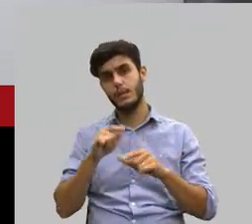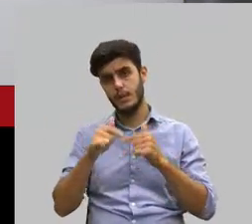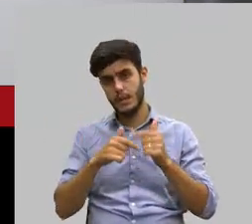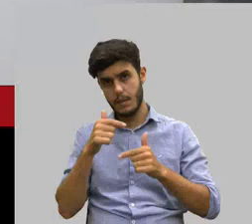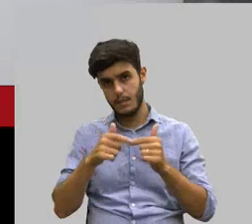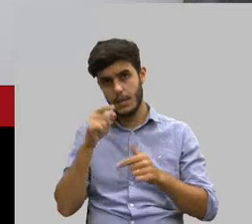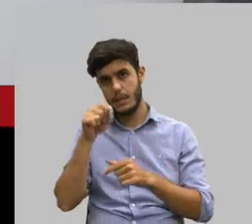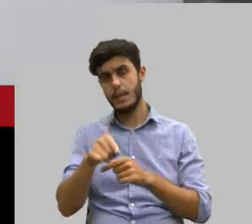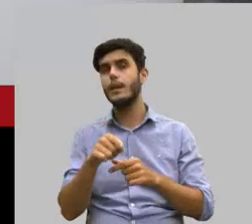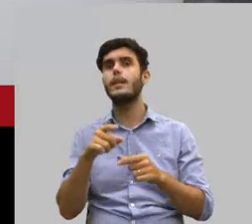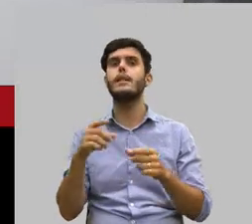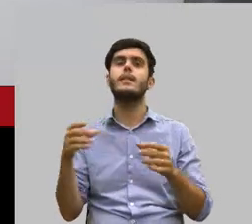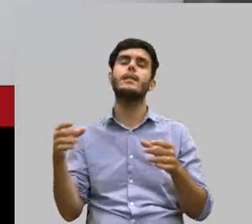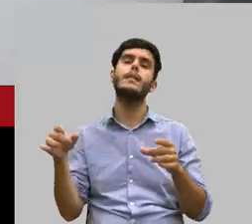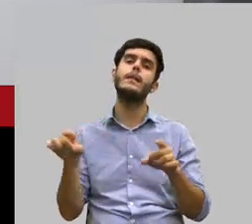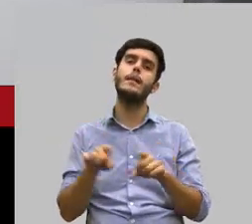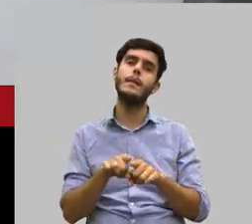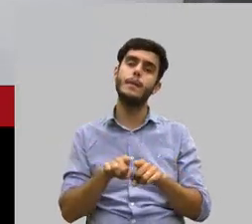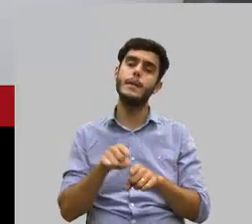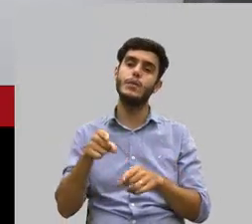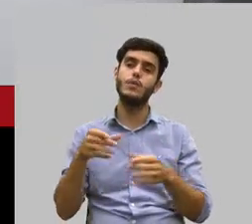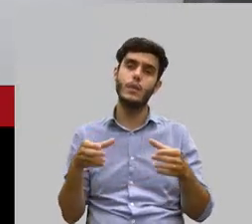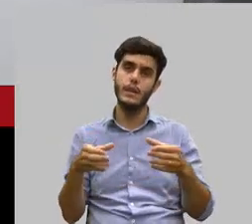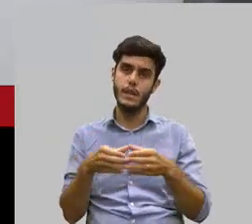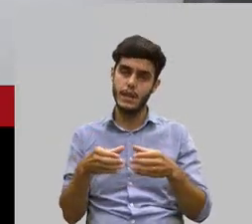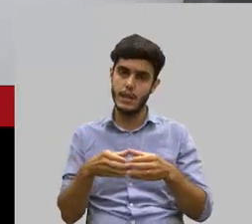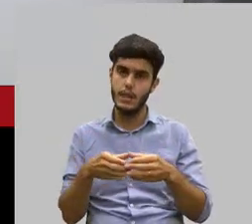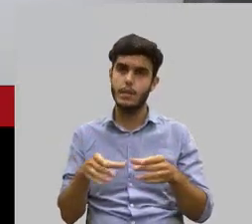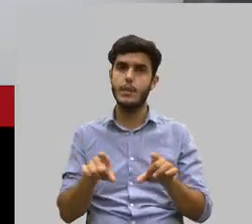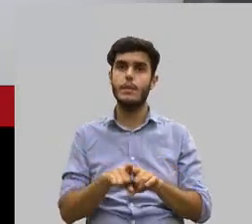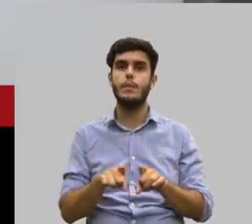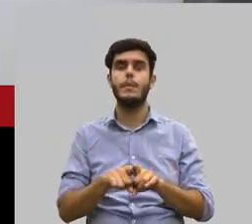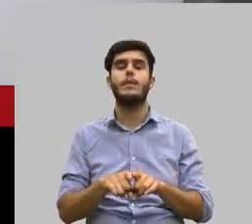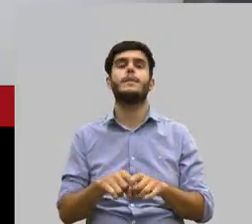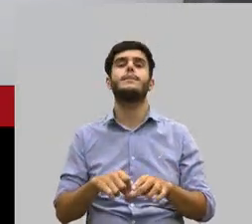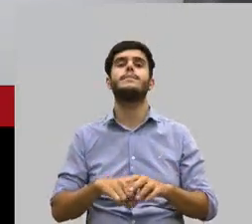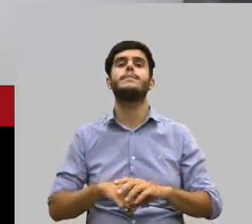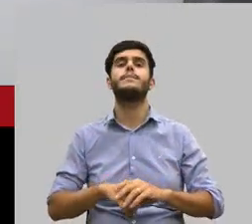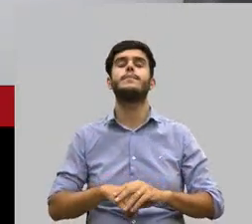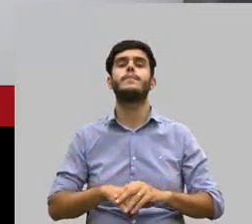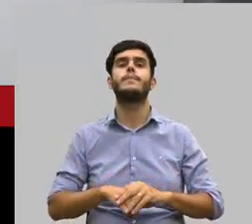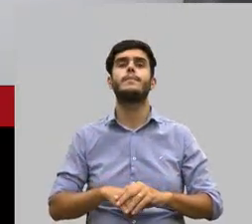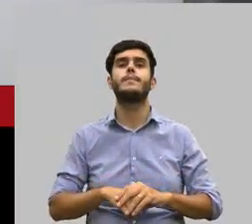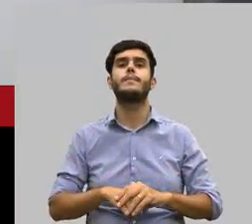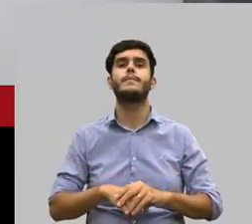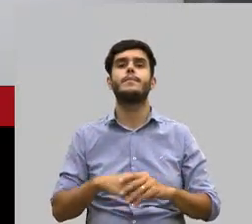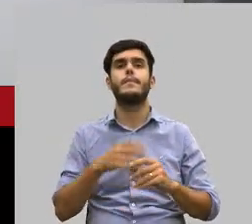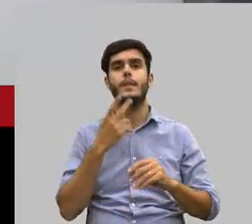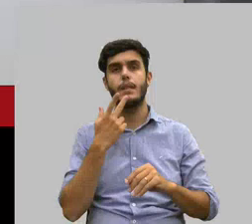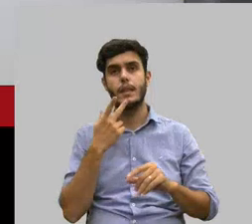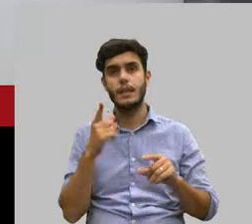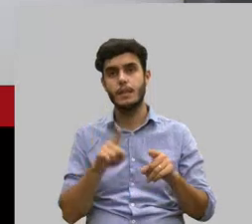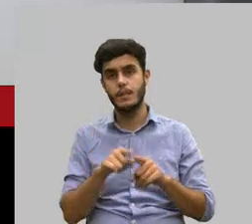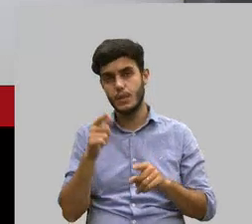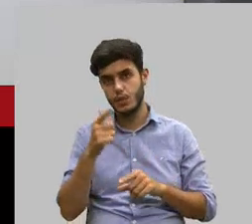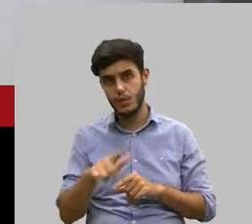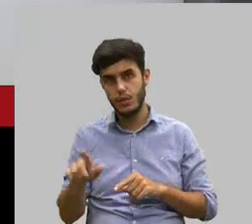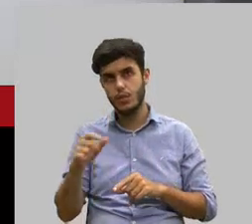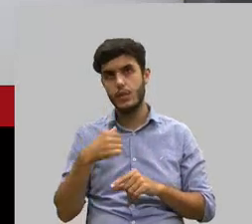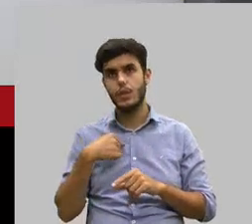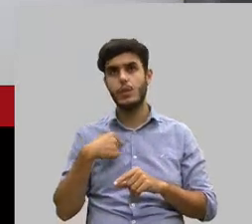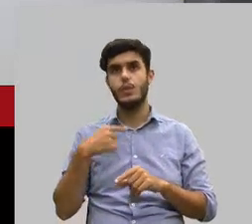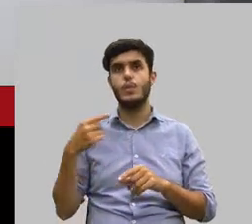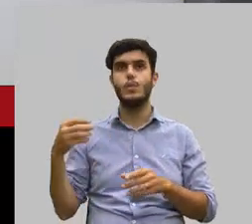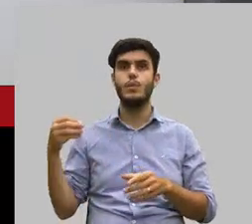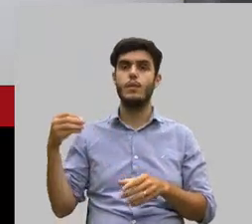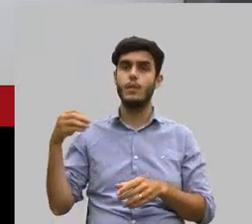a sua condução sua e da sua equipe aqui e quero dizer mais uma vez o meu mandato tá aqui à